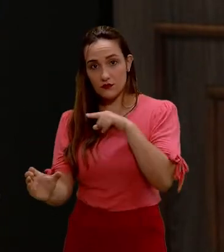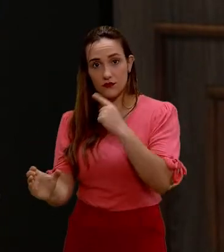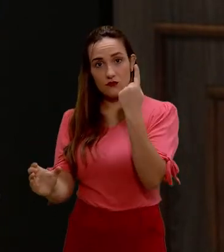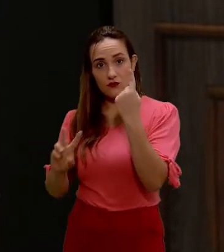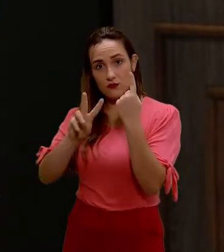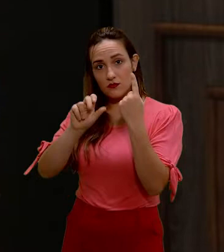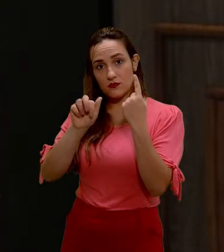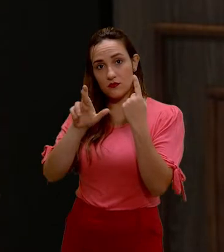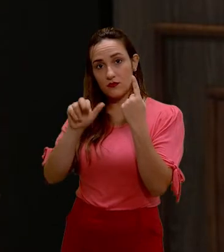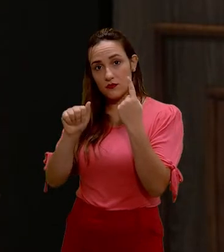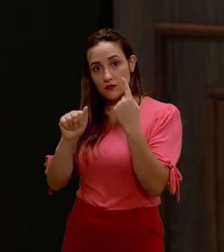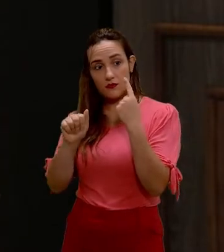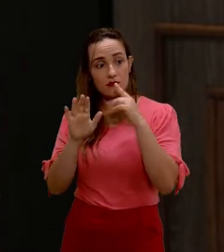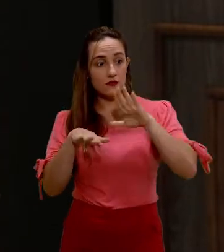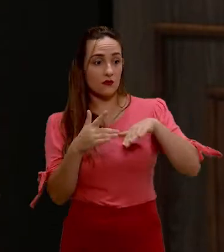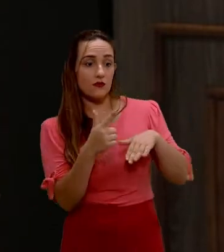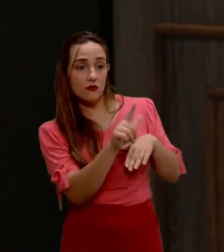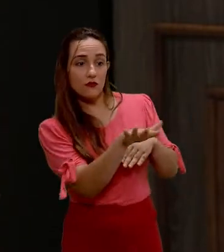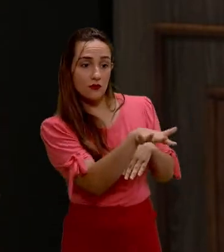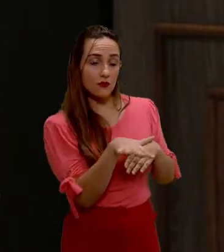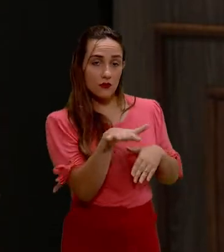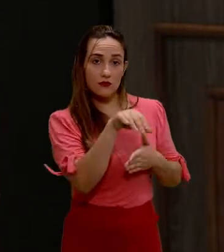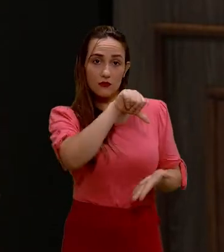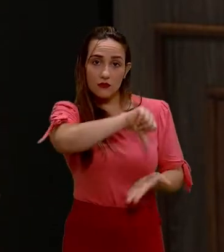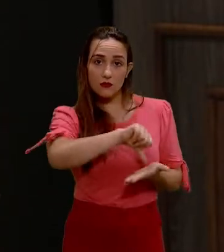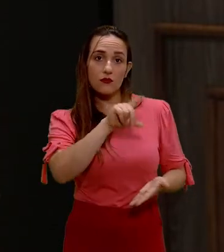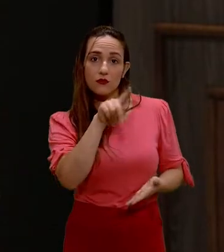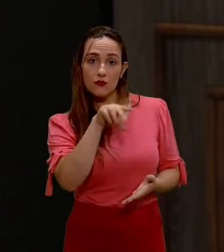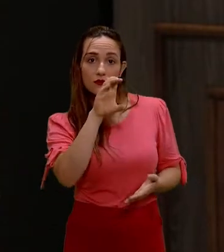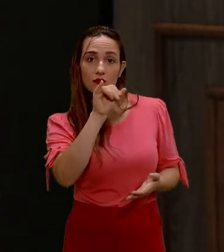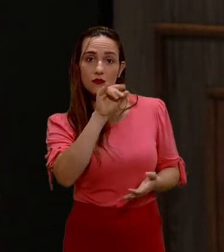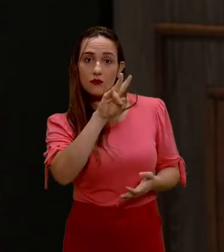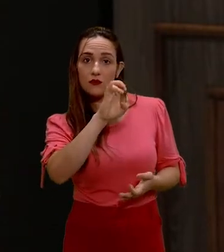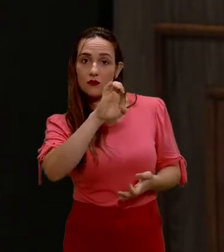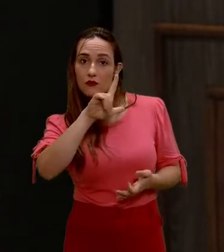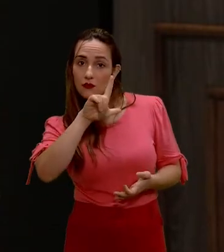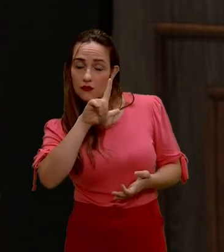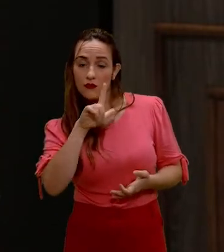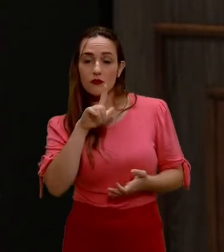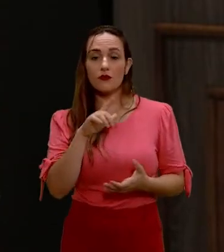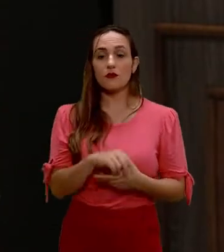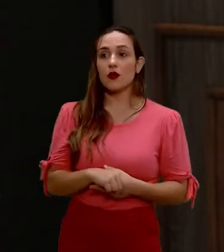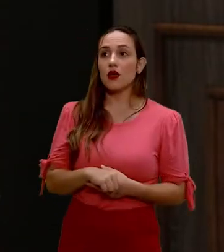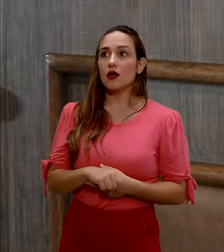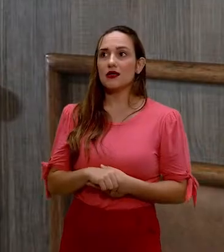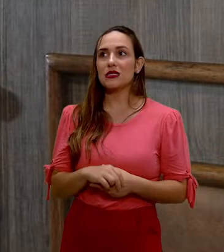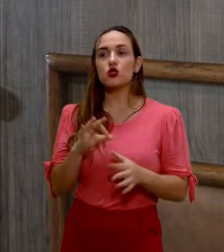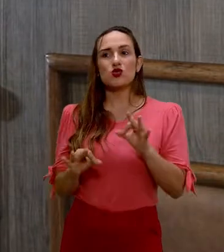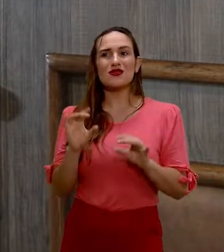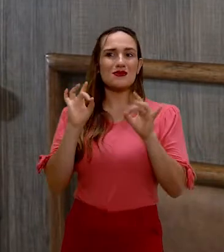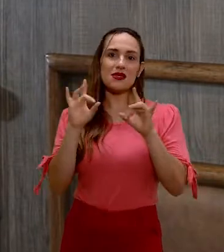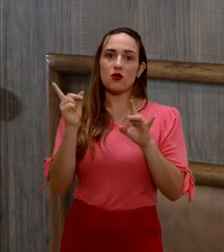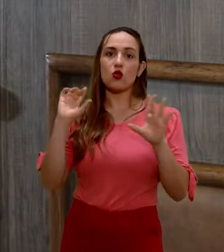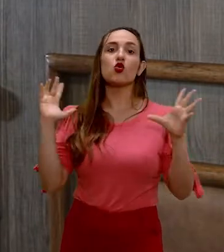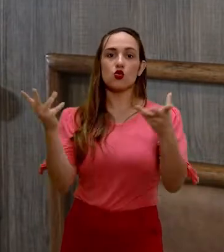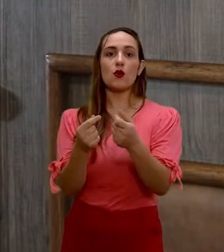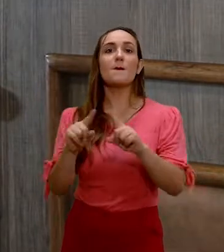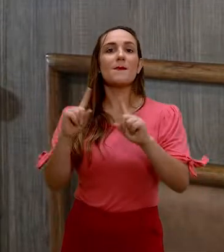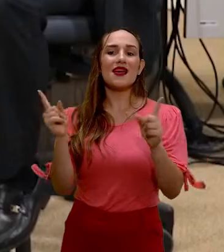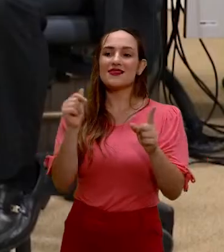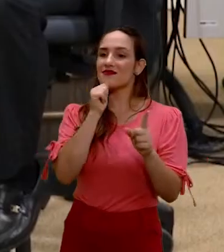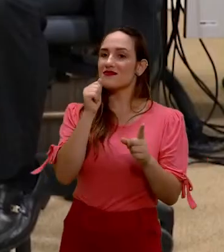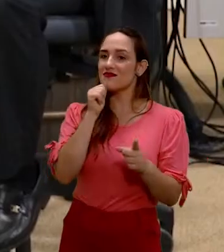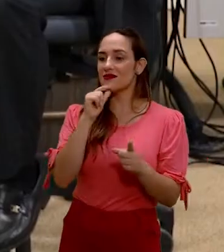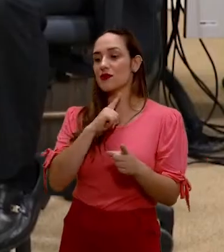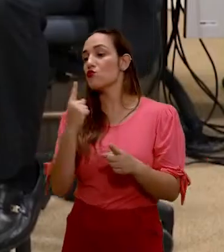vara, mas em outra comarca ela está no civil, em outra comarca... Juizado, por exemplo, nós já pegamos todos. Mas há um